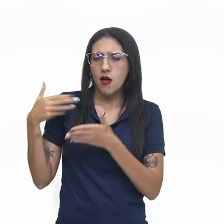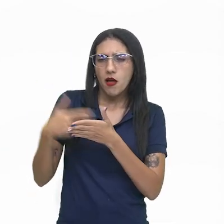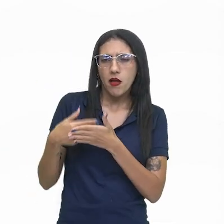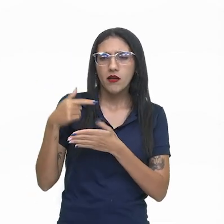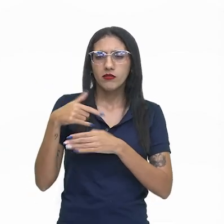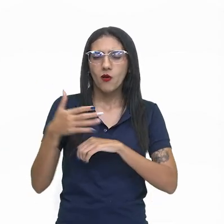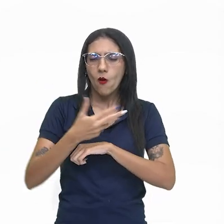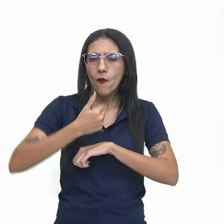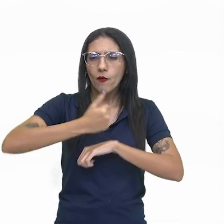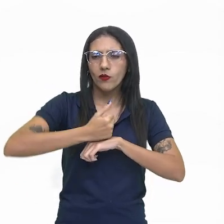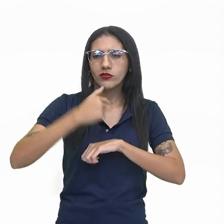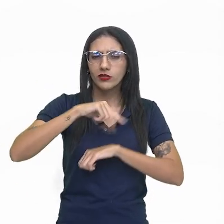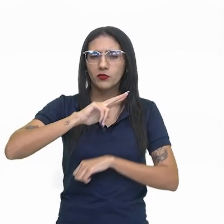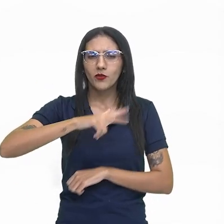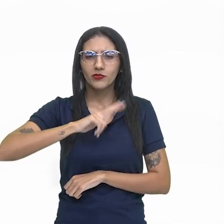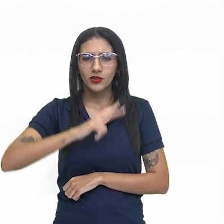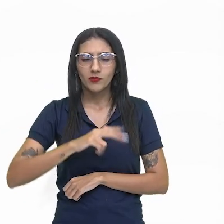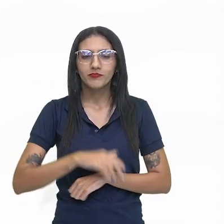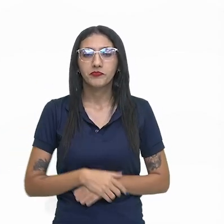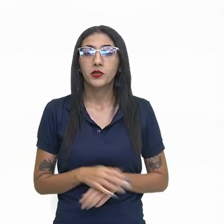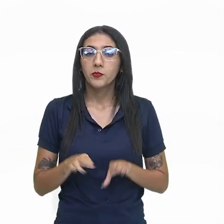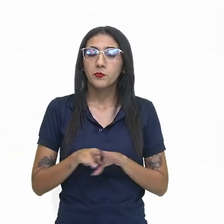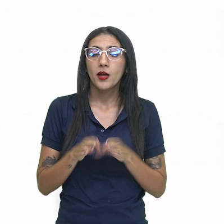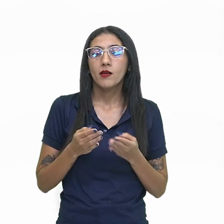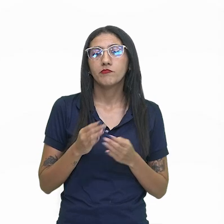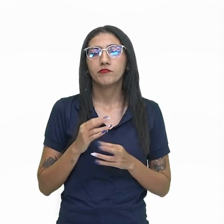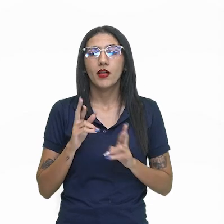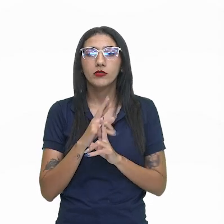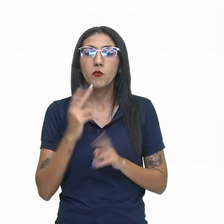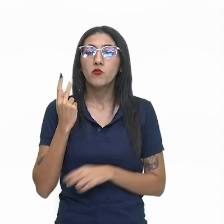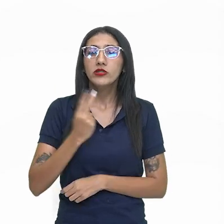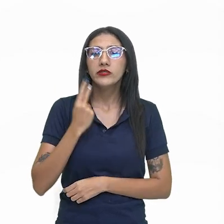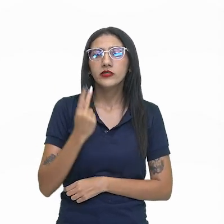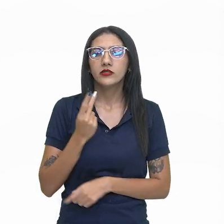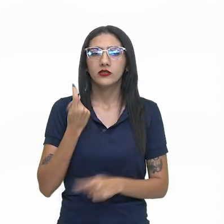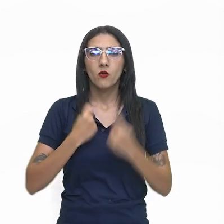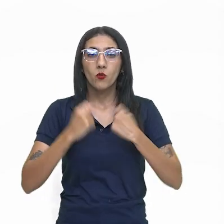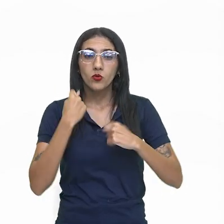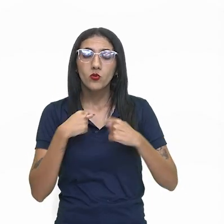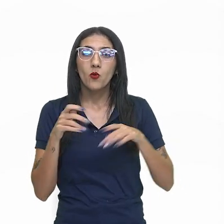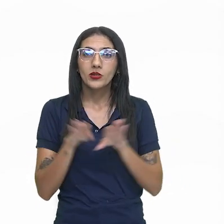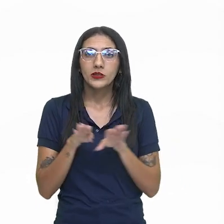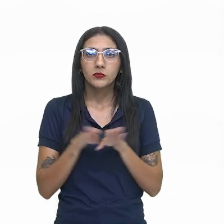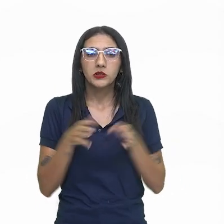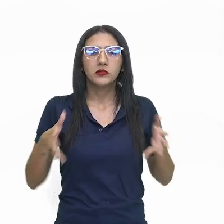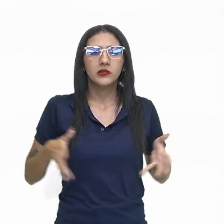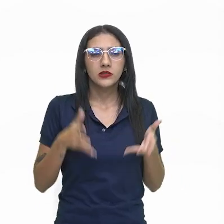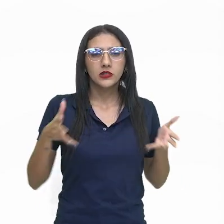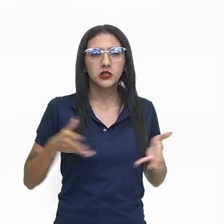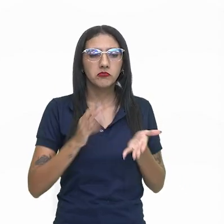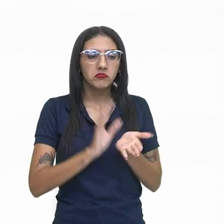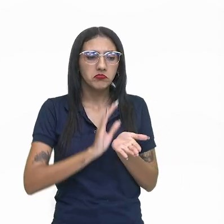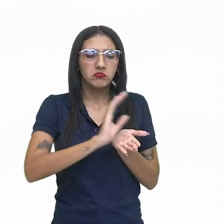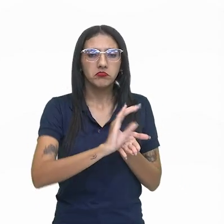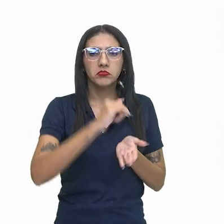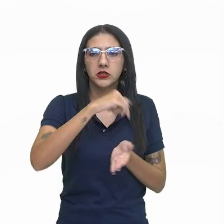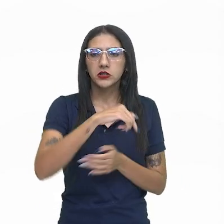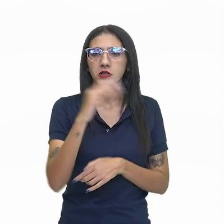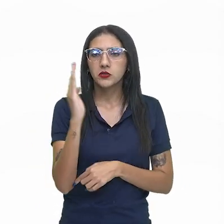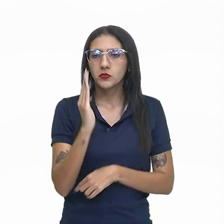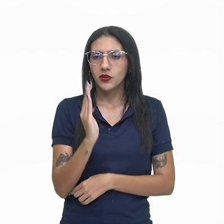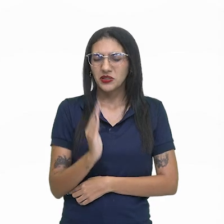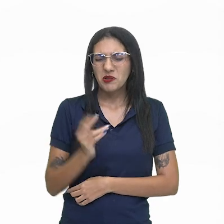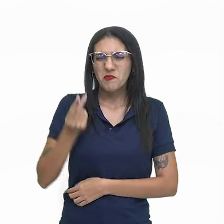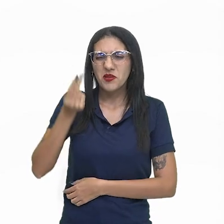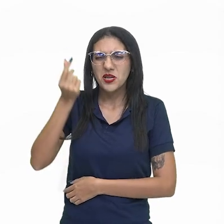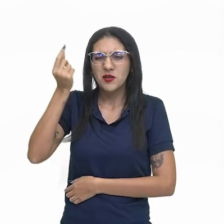ainda está aí, né? Fatores políticos, fatores econômicos, né? O incentivo de governos do Brasil, desde a